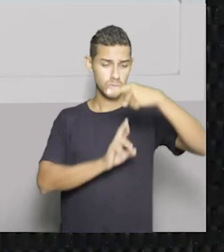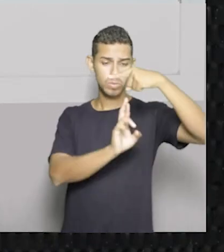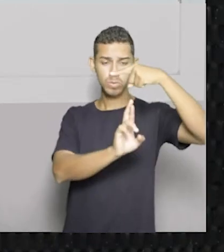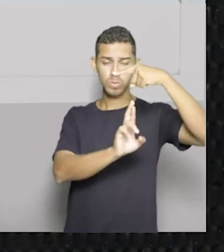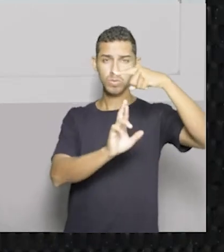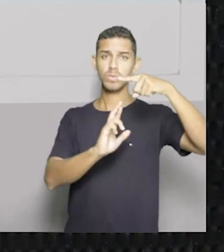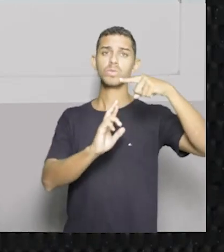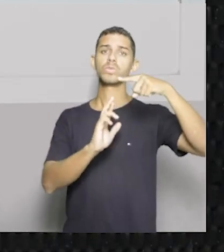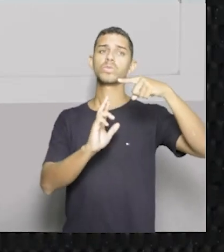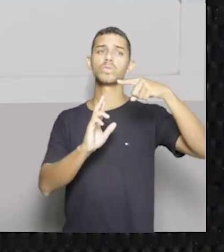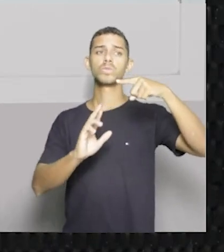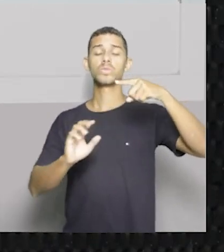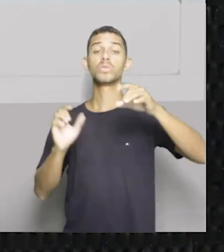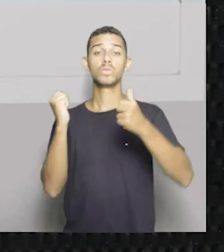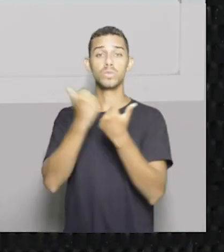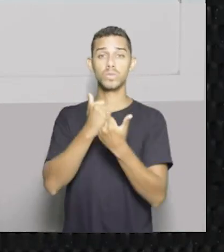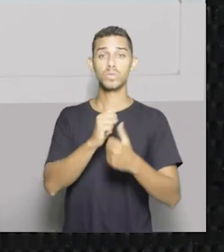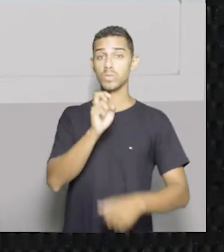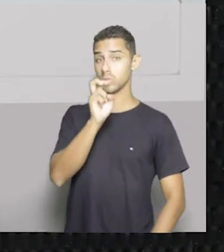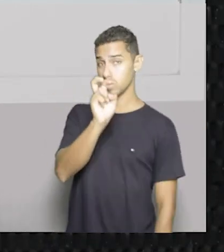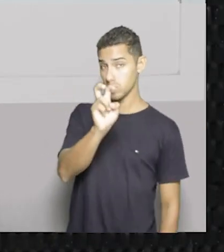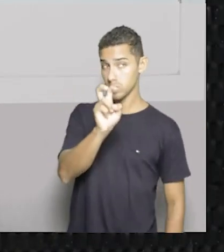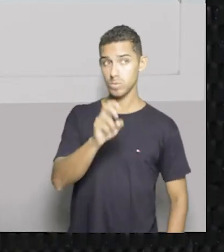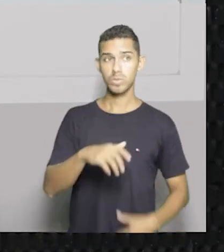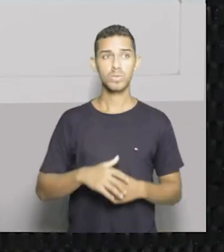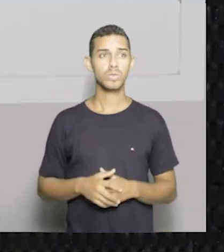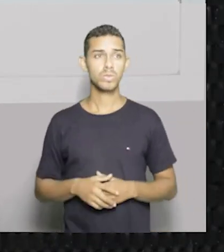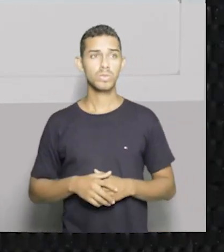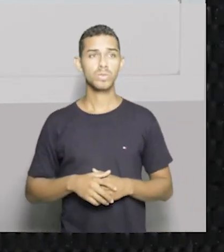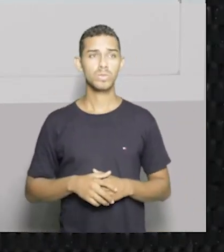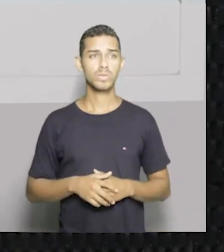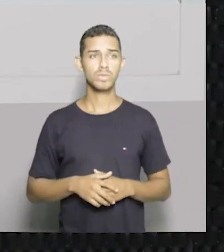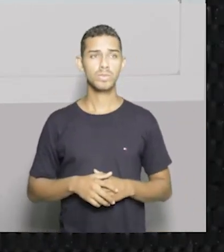Resistência interna, 5.